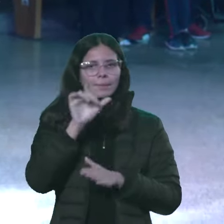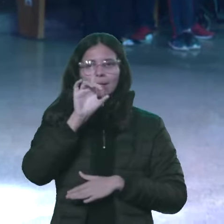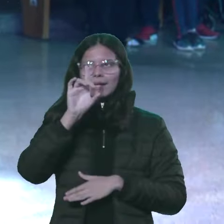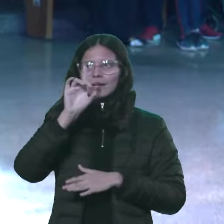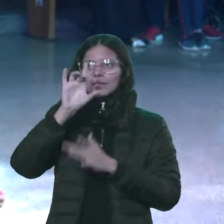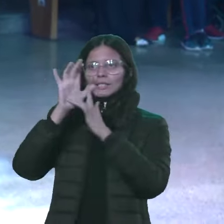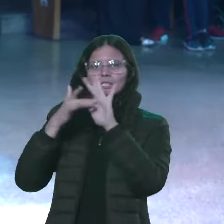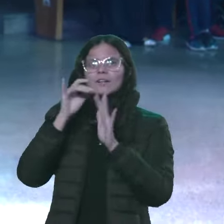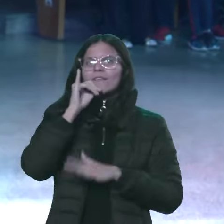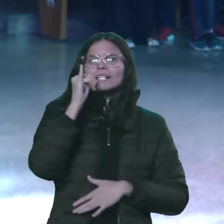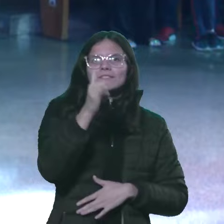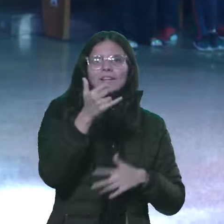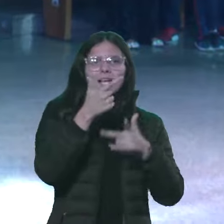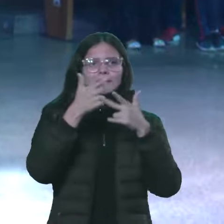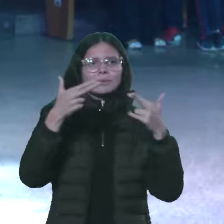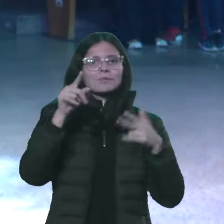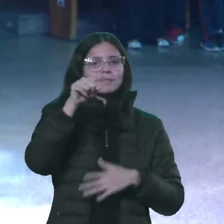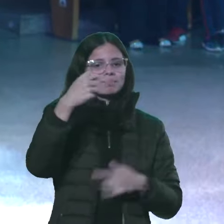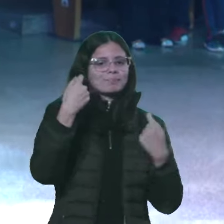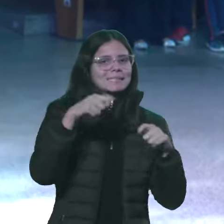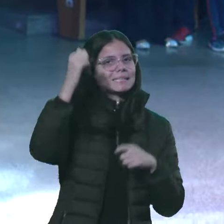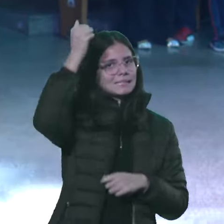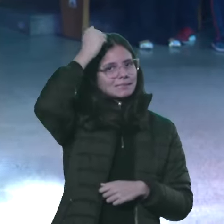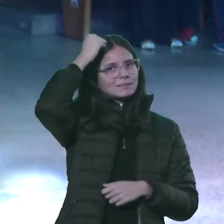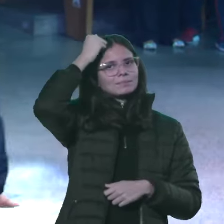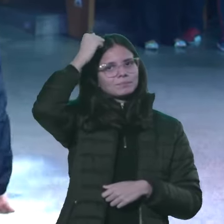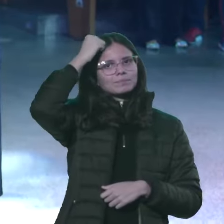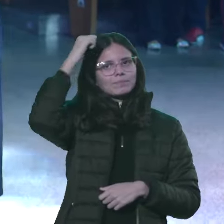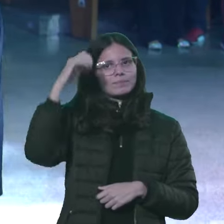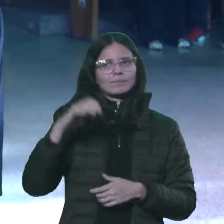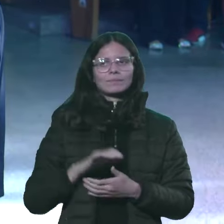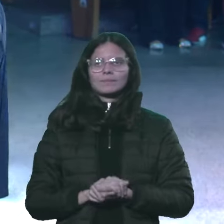precisa se arrepender. Não há salvação sem arrependimento.